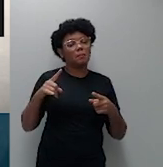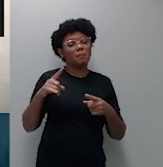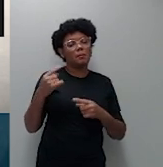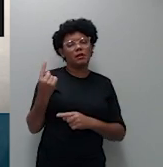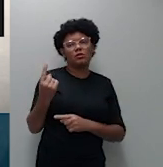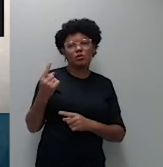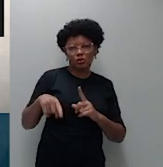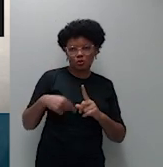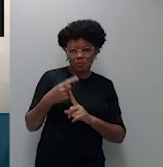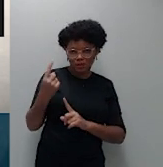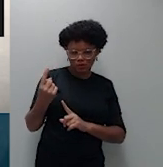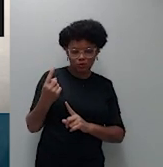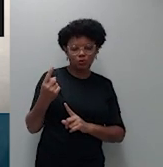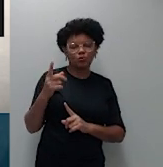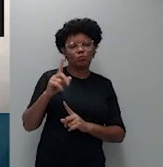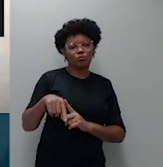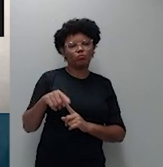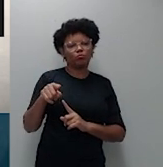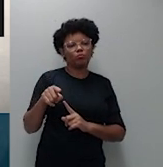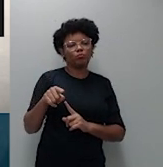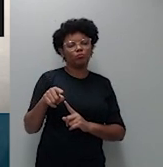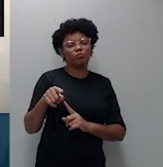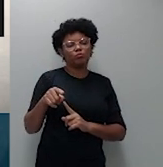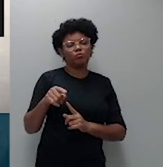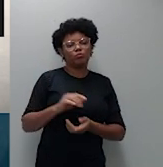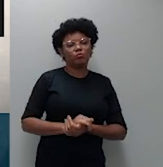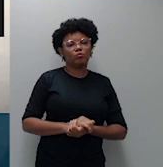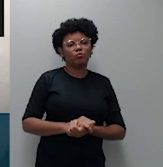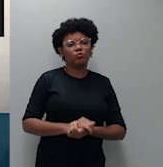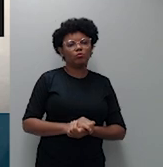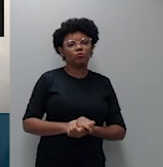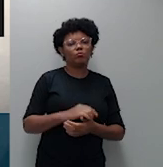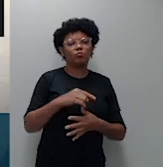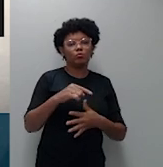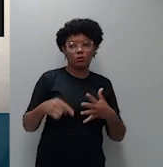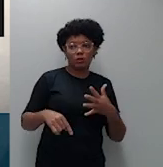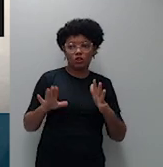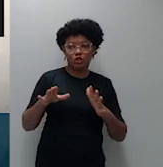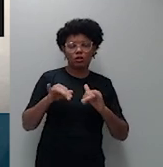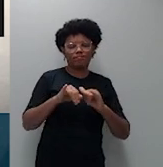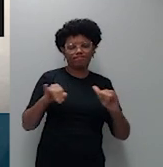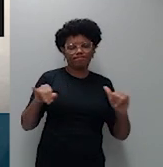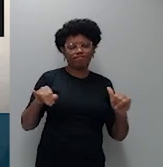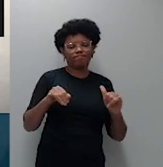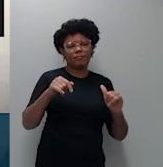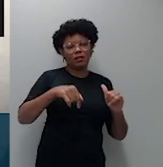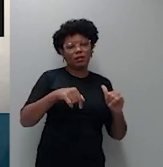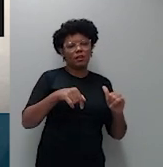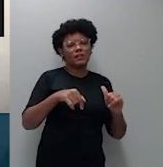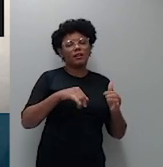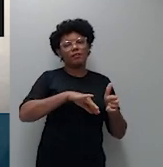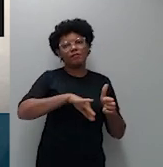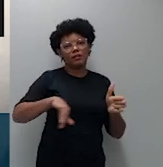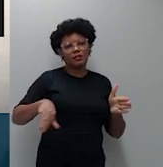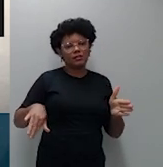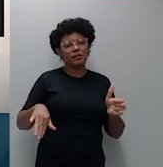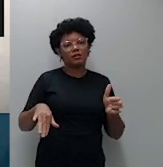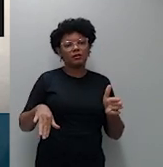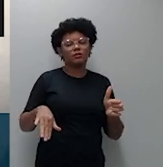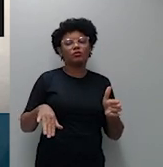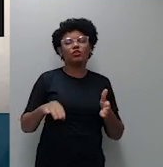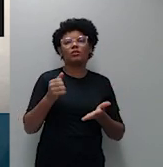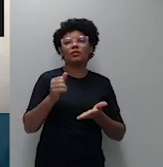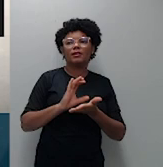Como são os pronunciamento da corte afastado preto tem indenização no qual a